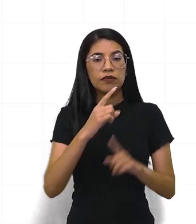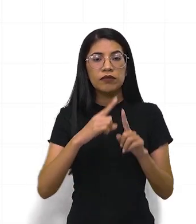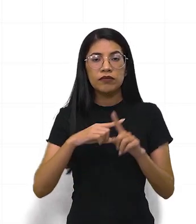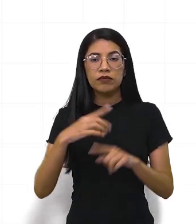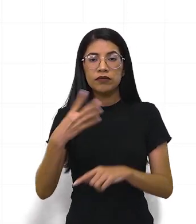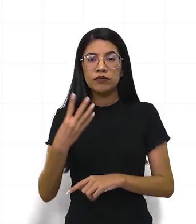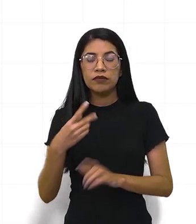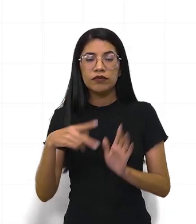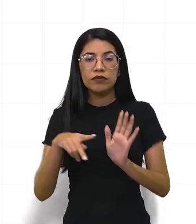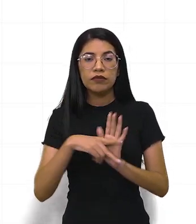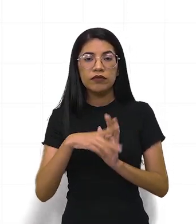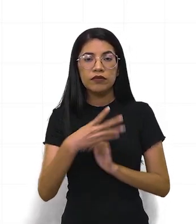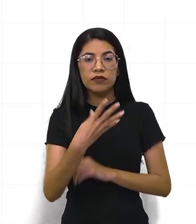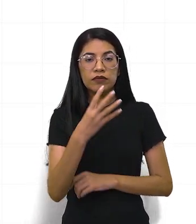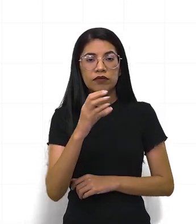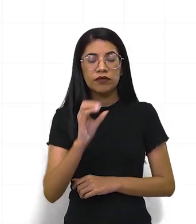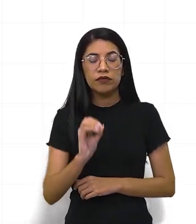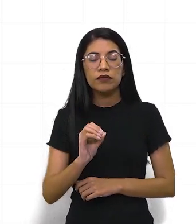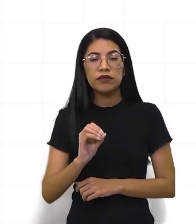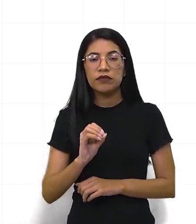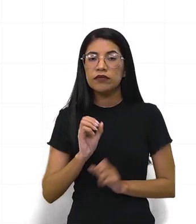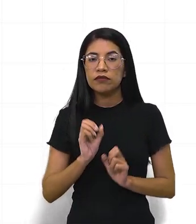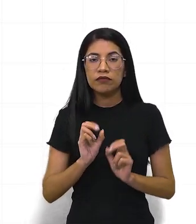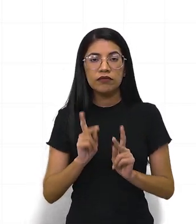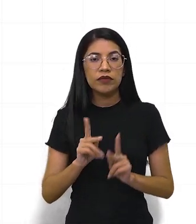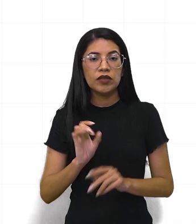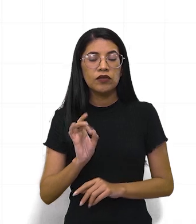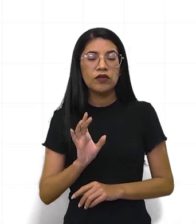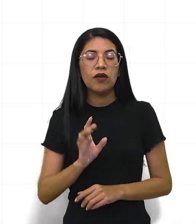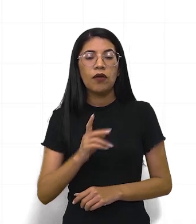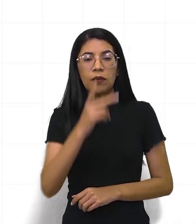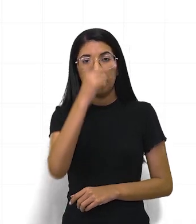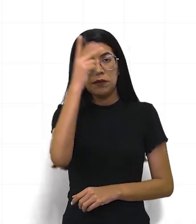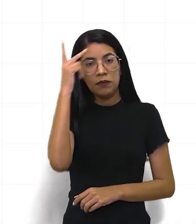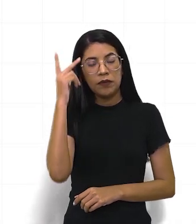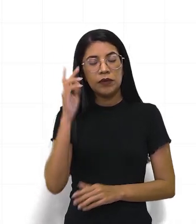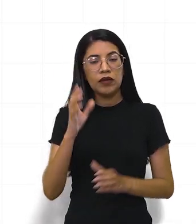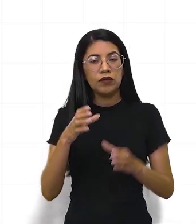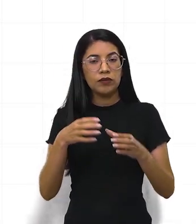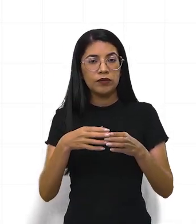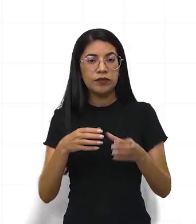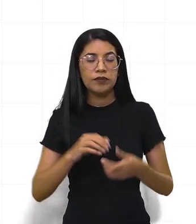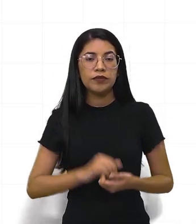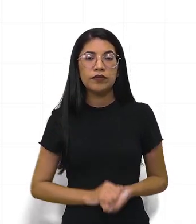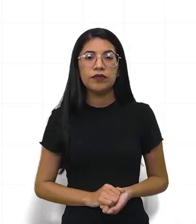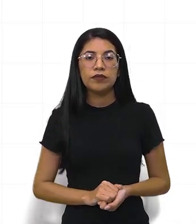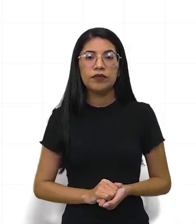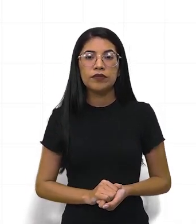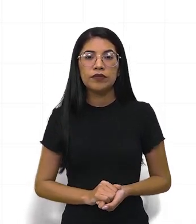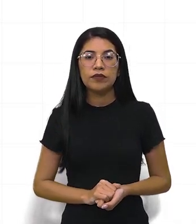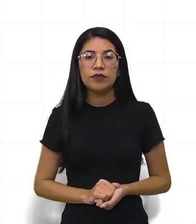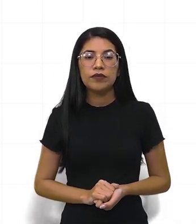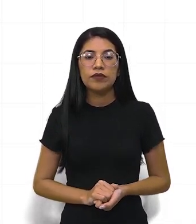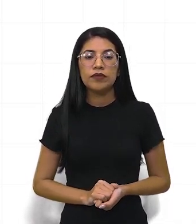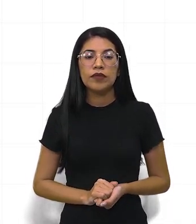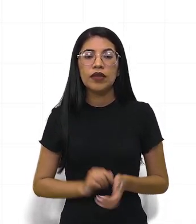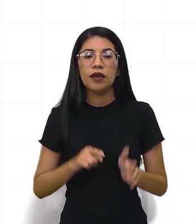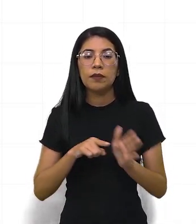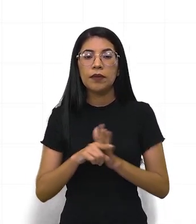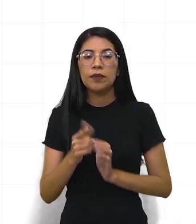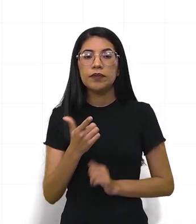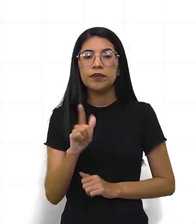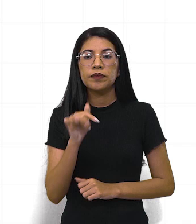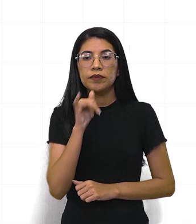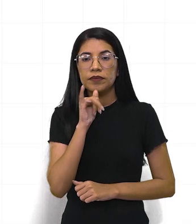é igual a 40. Tá? Então serão 40 pessoas. E nós temos mais perguntas ainda. Observem aqui na nossa